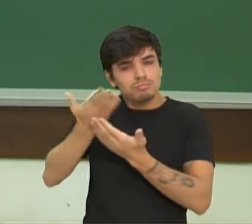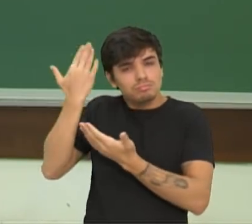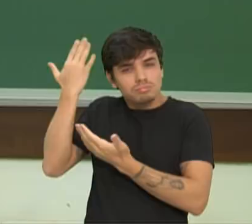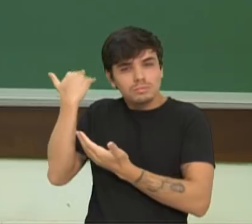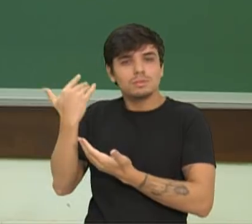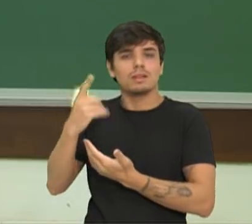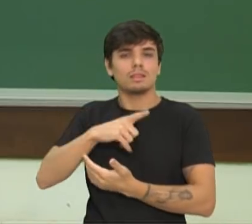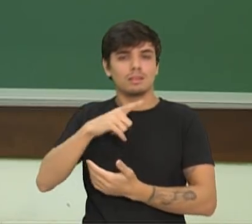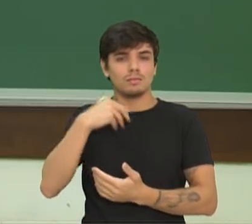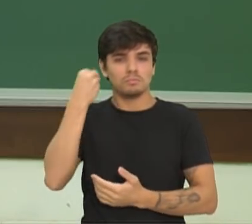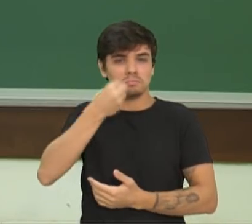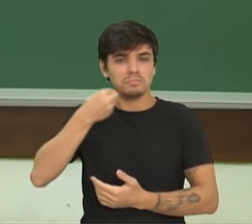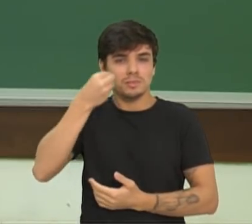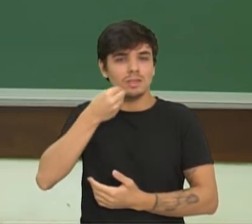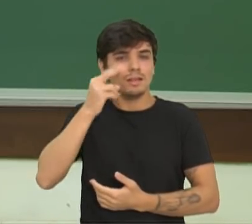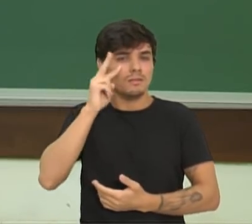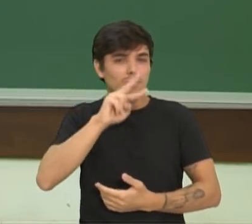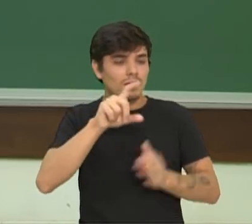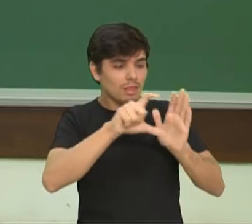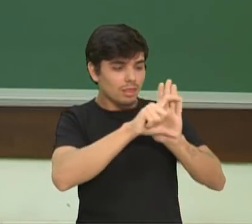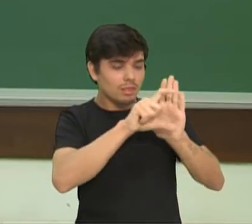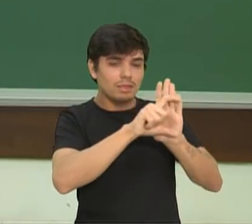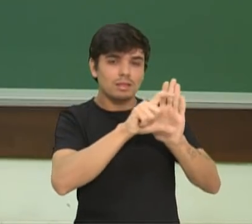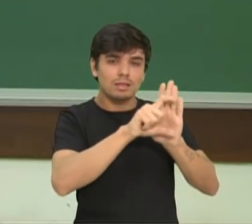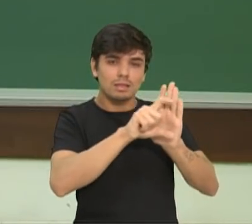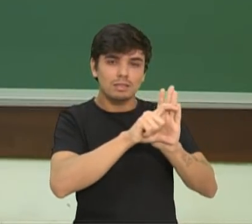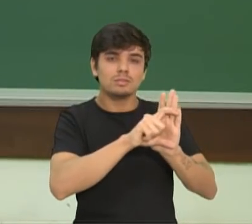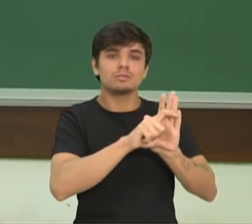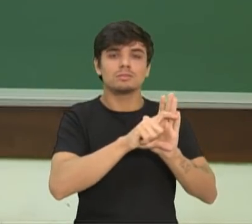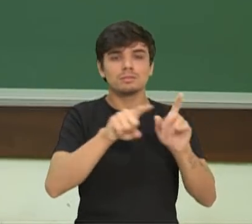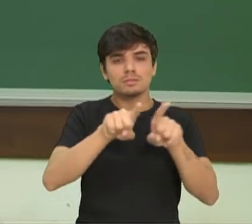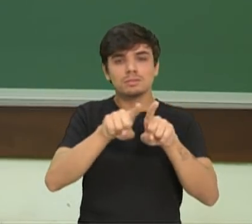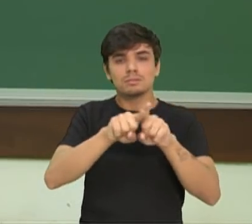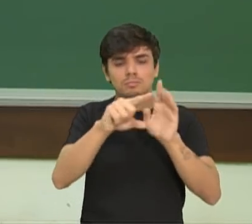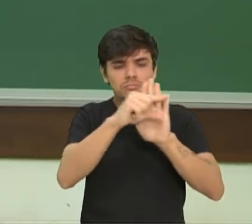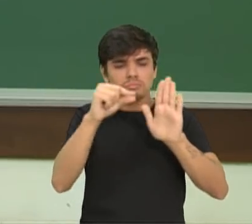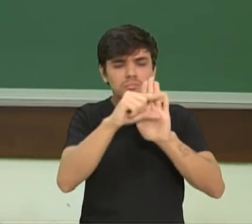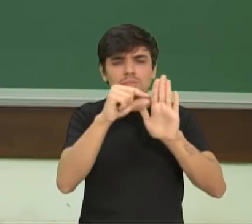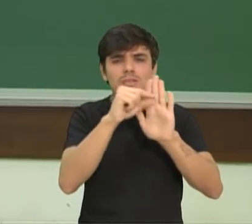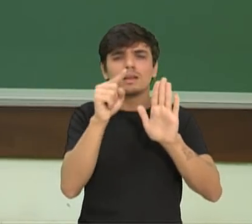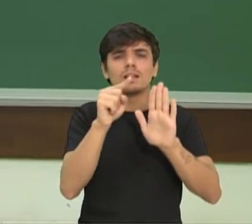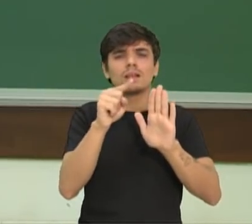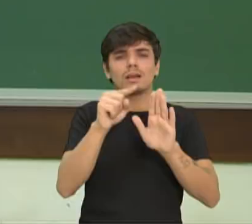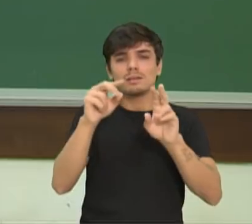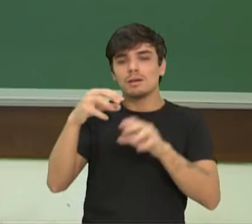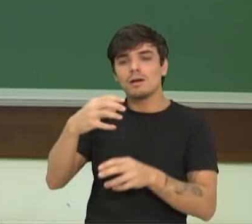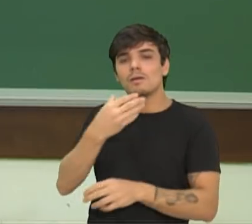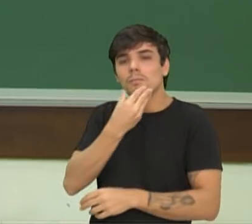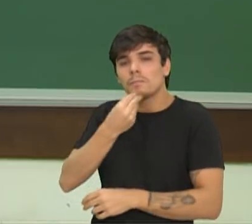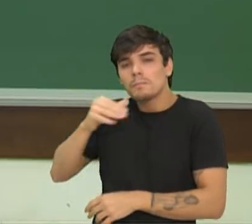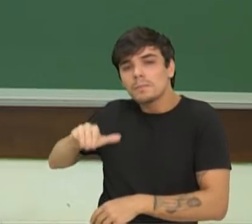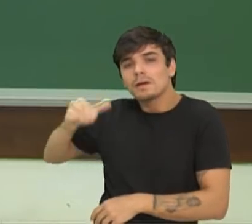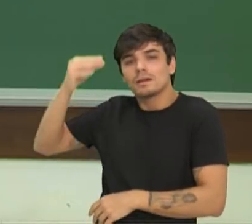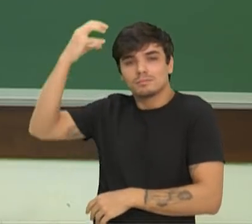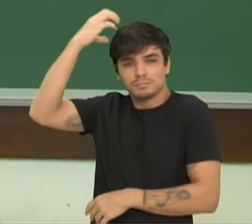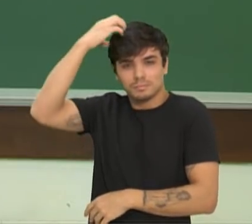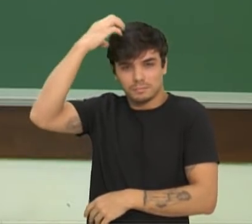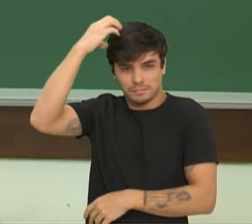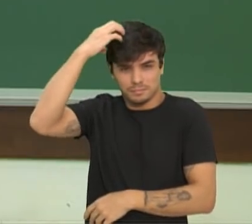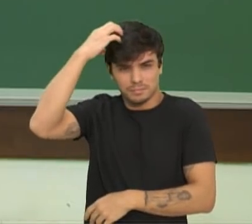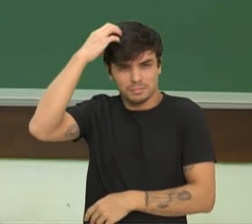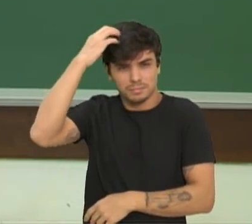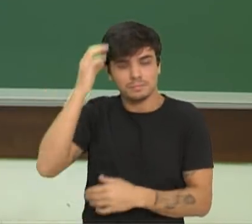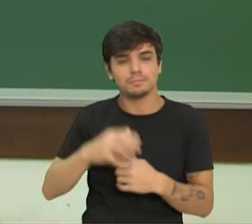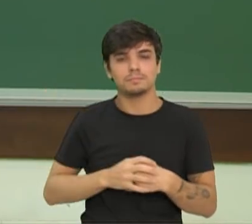ver alguns trechos, alguns fragmentos do Pequeno Príncipe, uma ótima obra internacional. Agora nós veremos